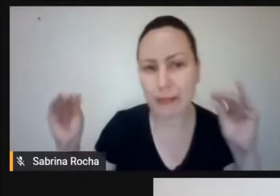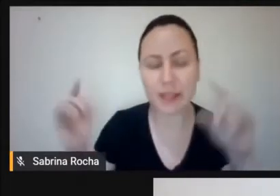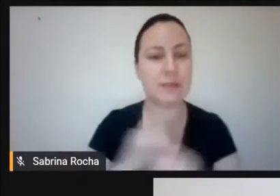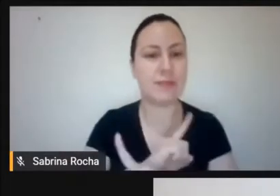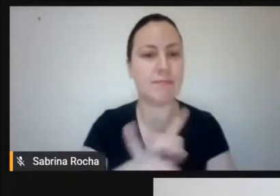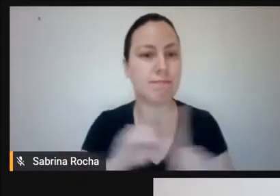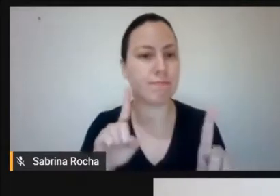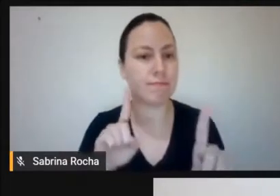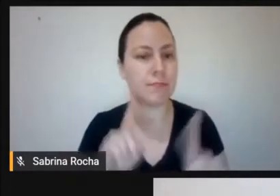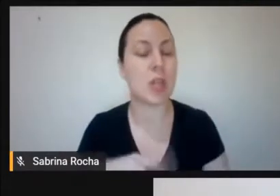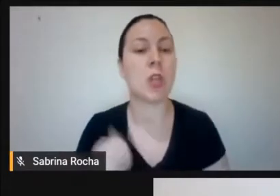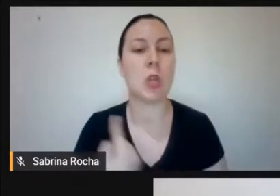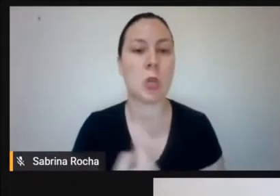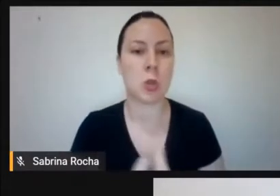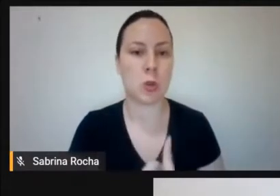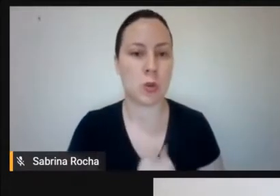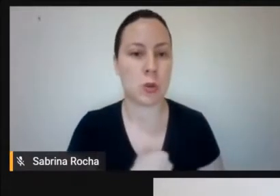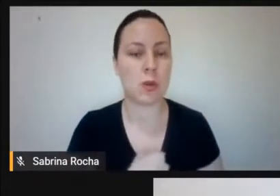aperto